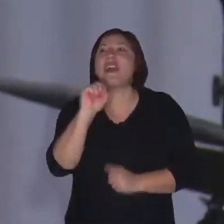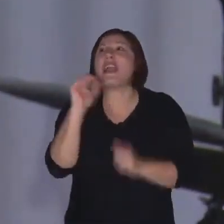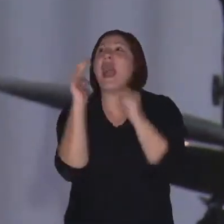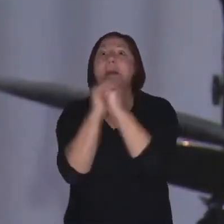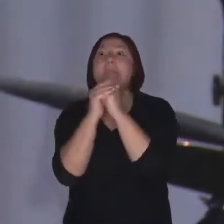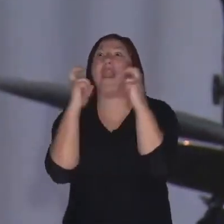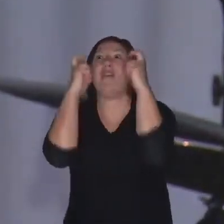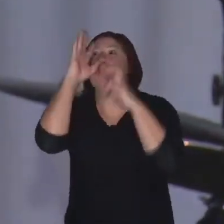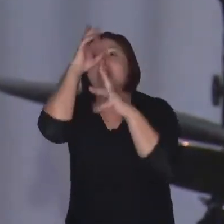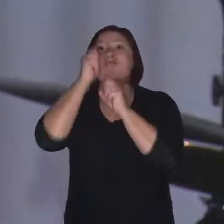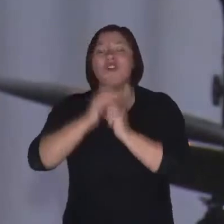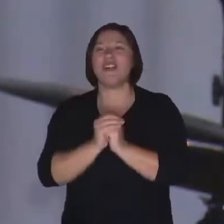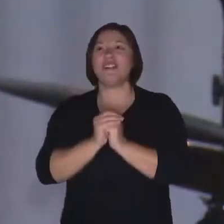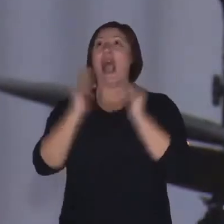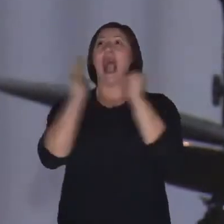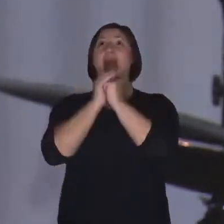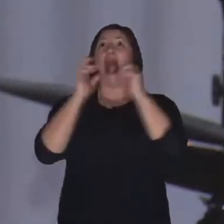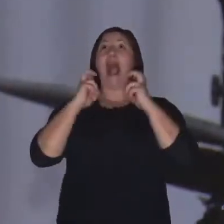Amém.